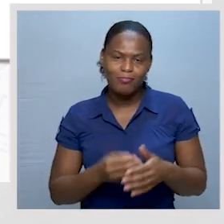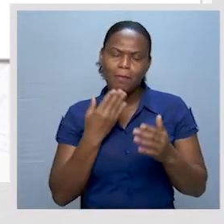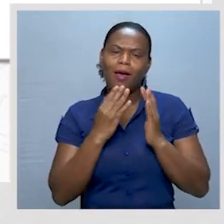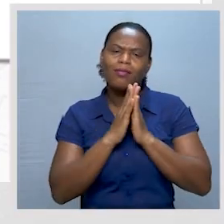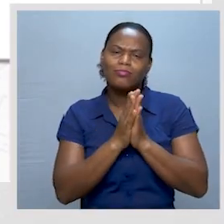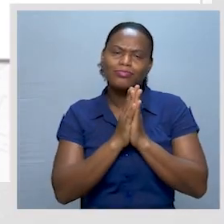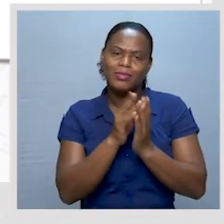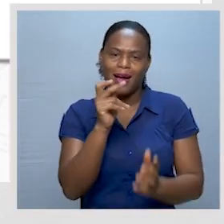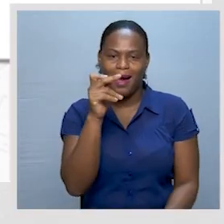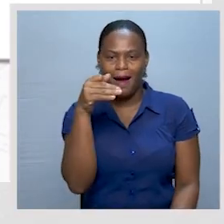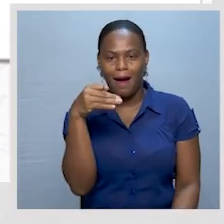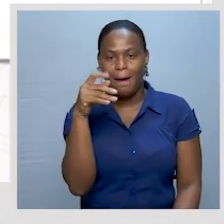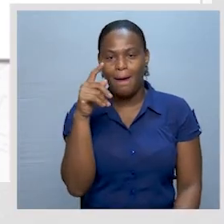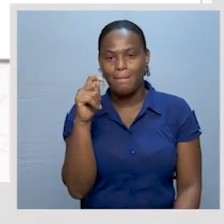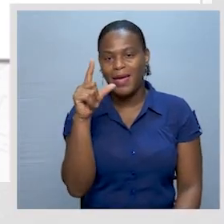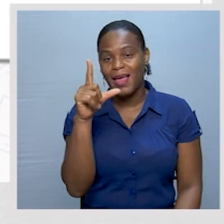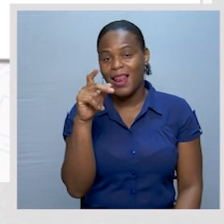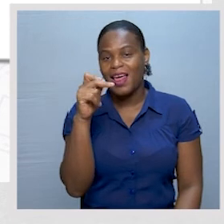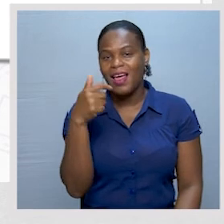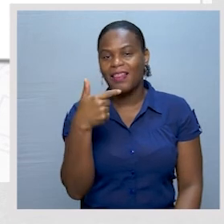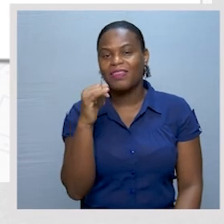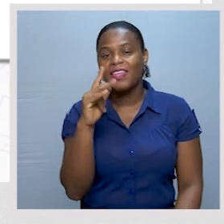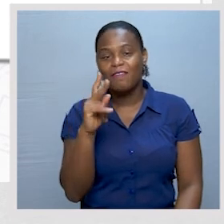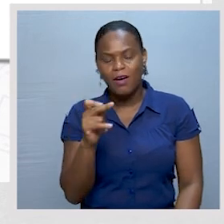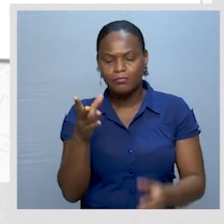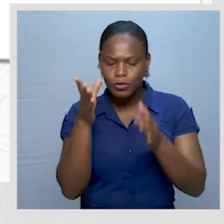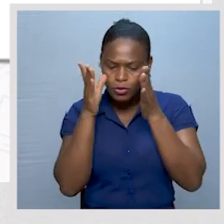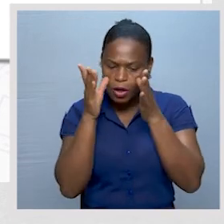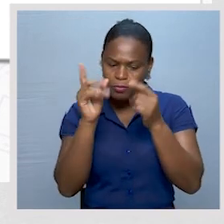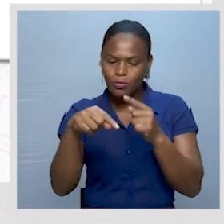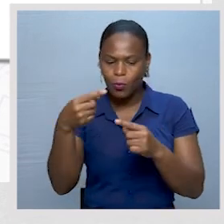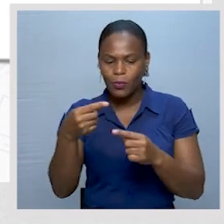função apelativa, apela, chama a atenção do outro. B,